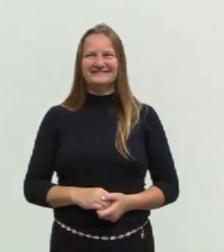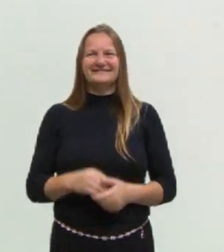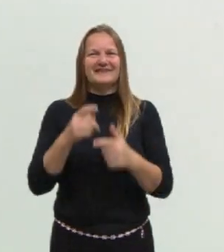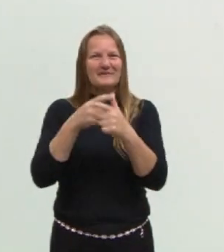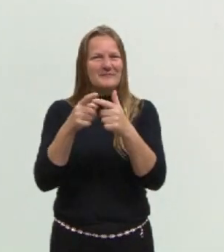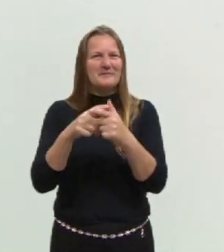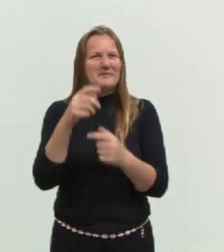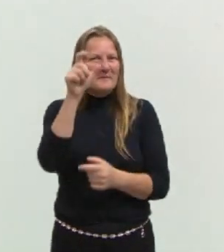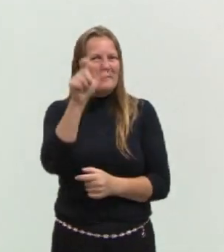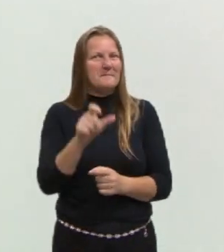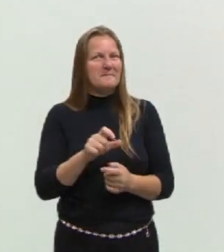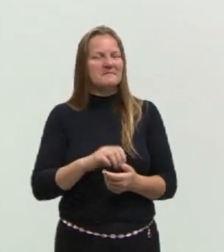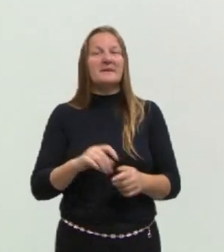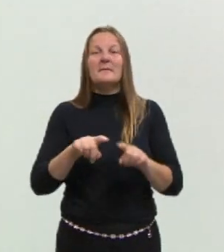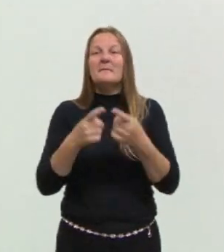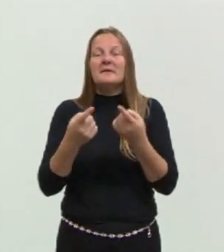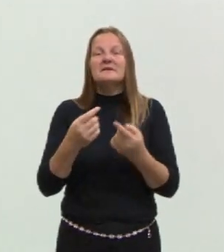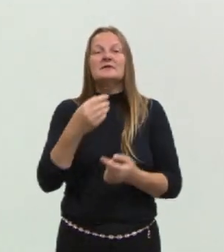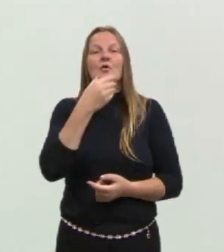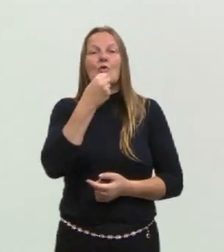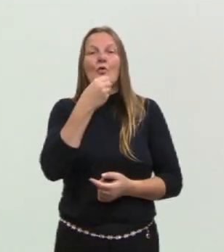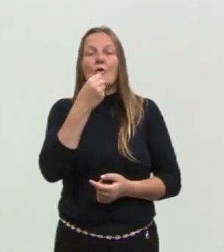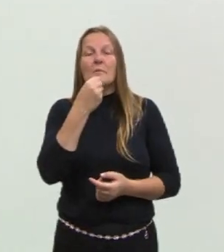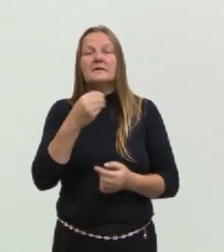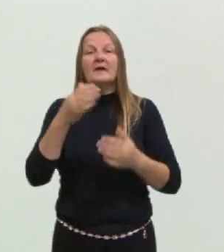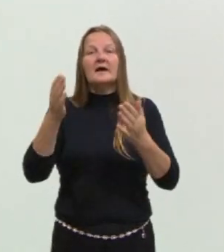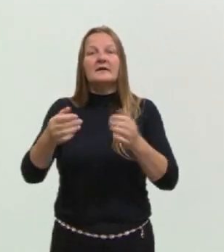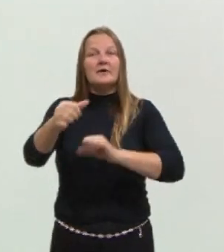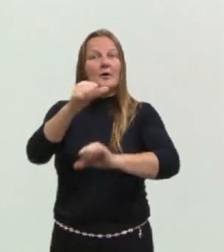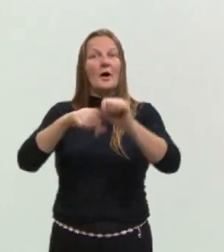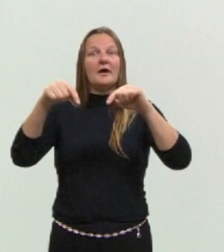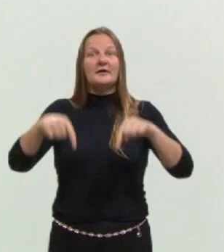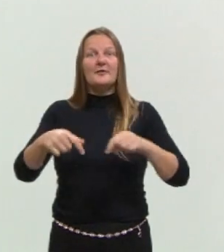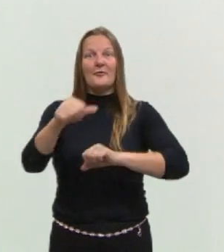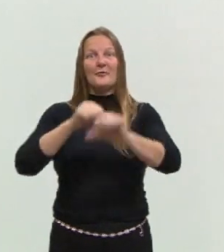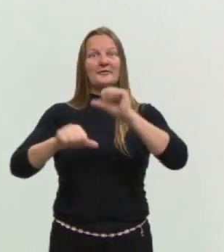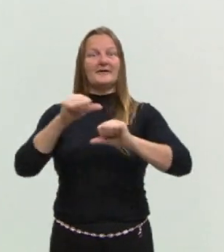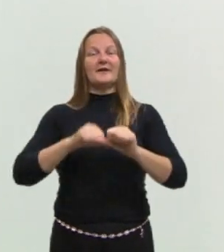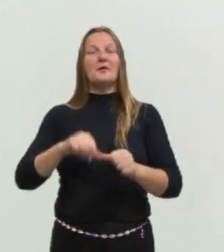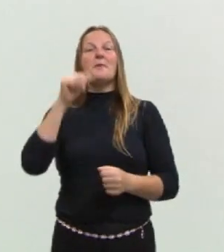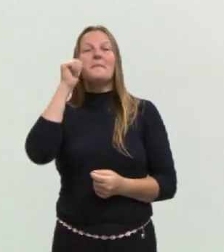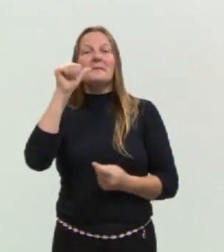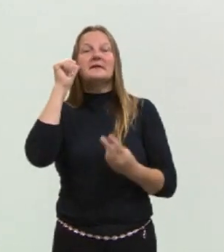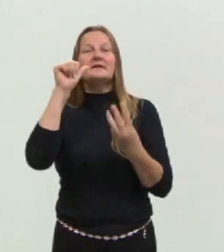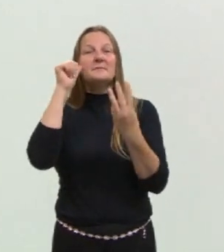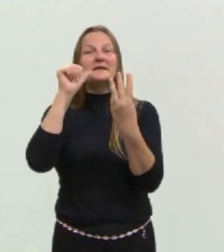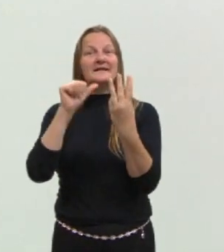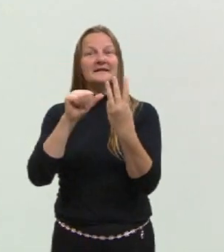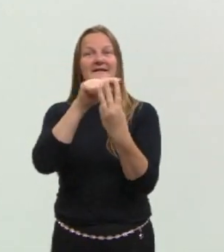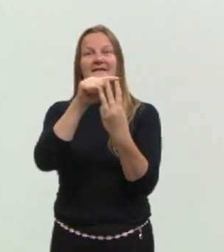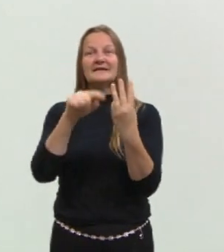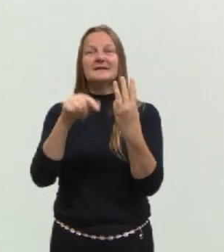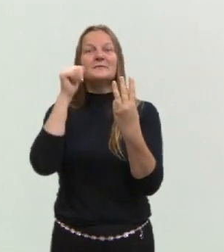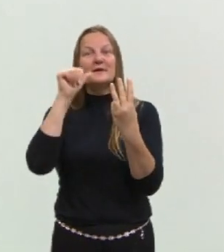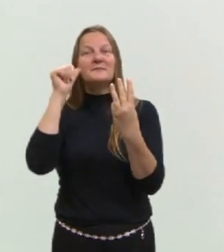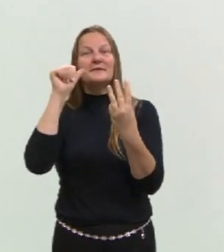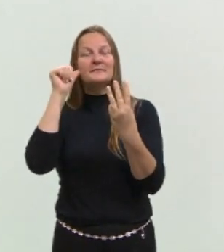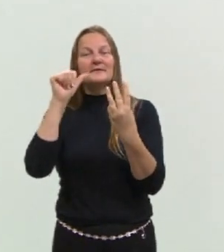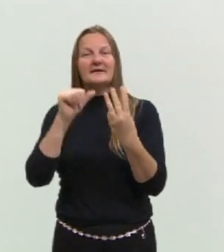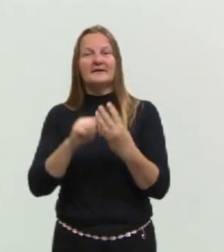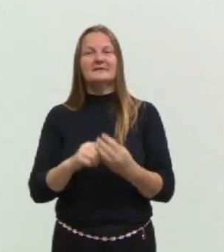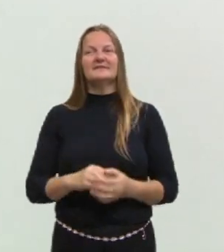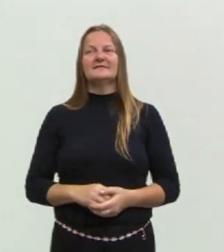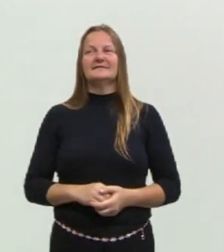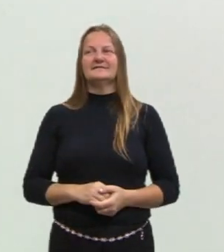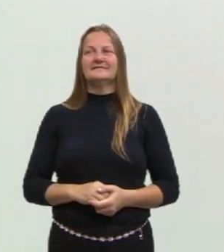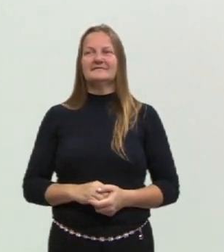ali. Isso Mas também, todos né? são homens. E aqui no Pre-Enem é o oposto, né? As meninas São das ciências, mulheres, né? Evolução. Nas ciências da